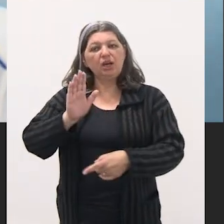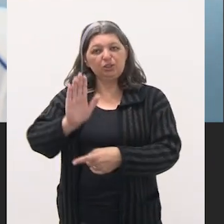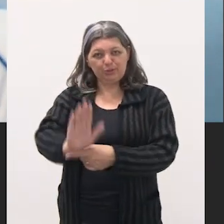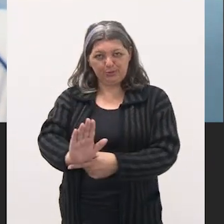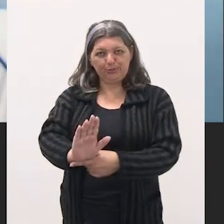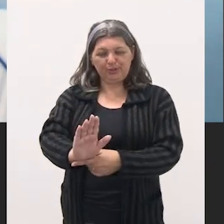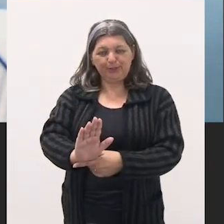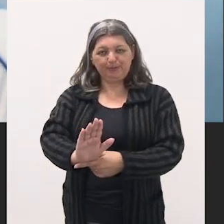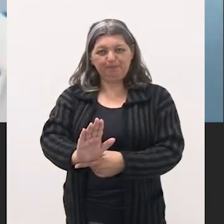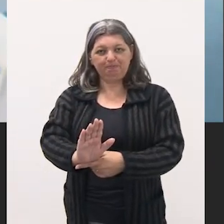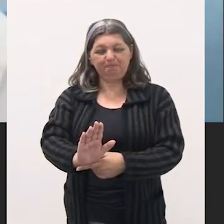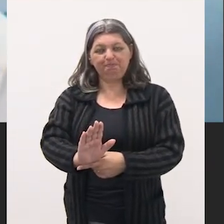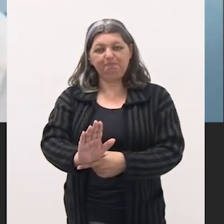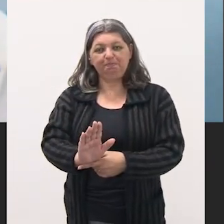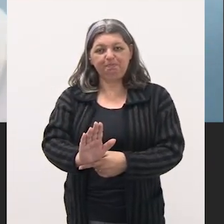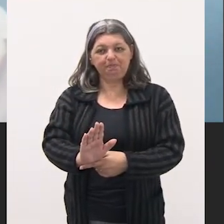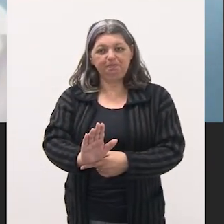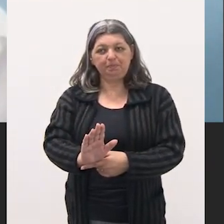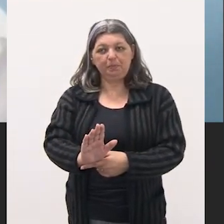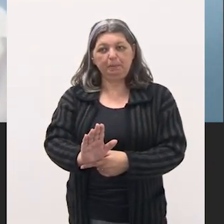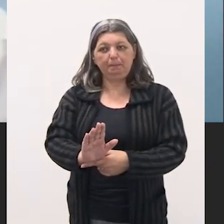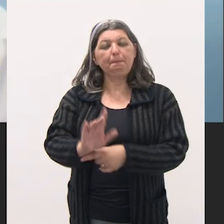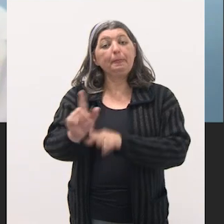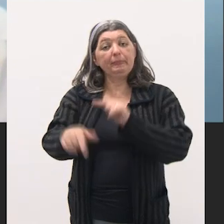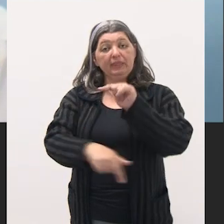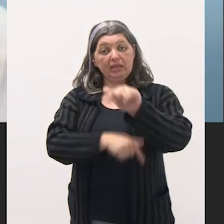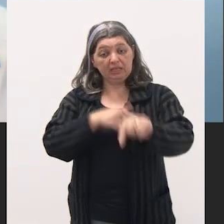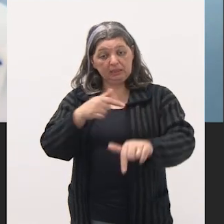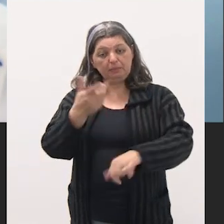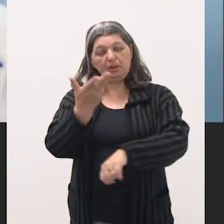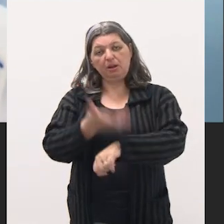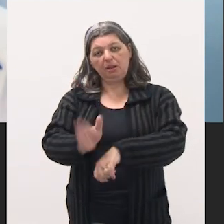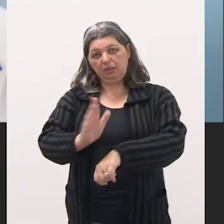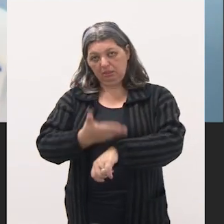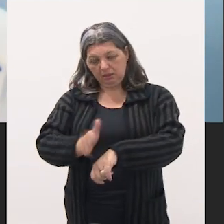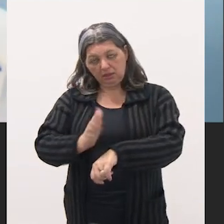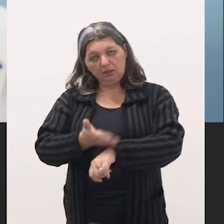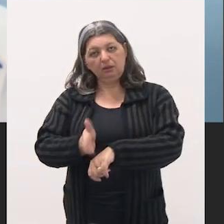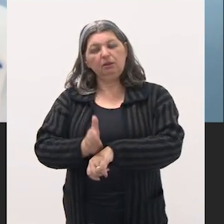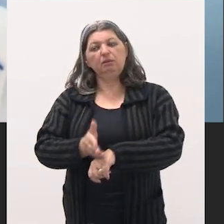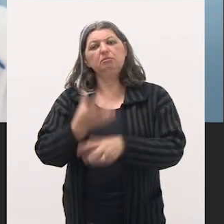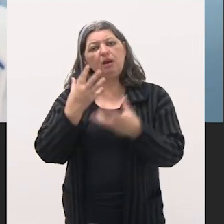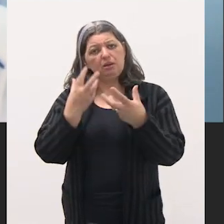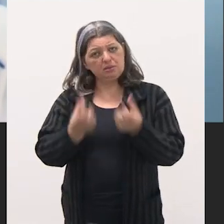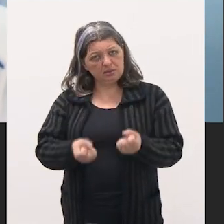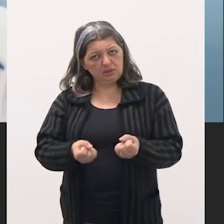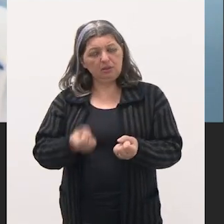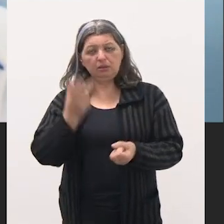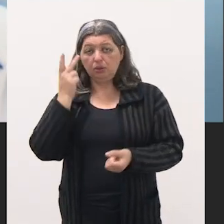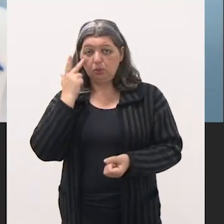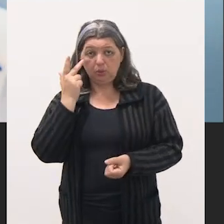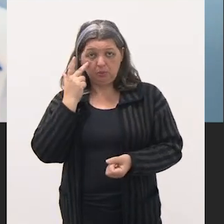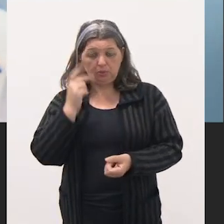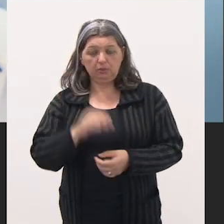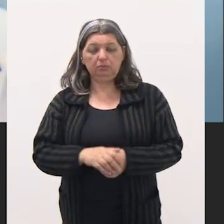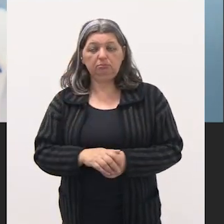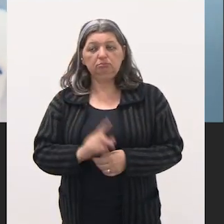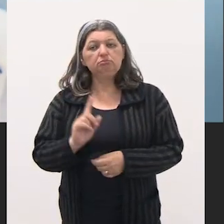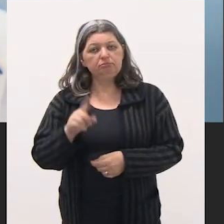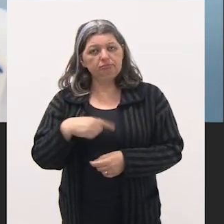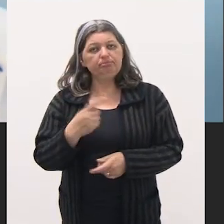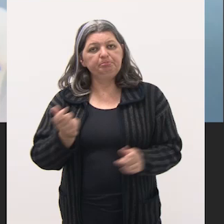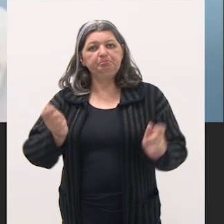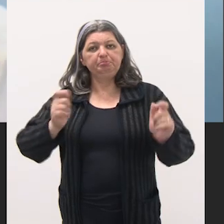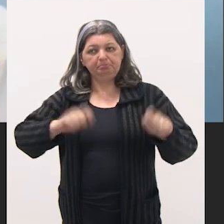ajuda, essa equipe é uma equipe que trabalha com treinamento e aceita. Então, a gente pode levar